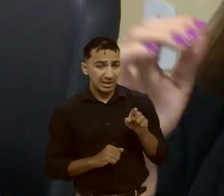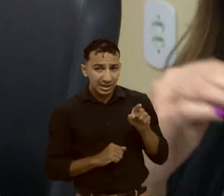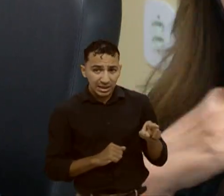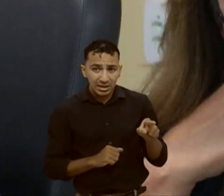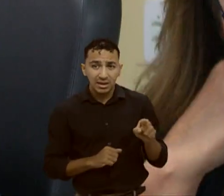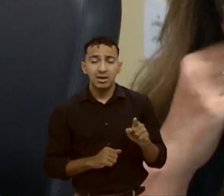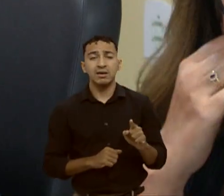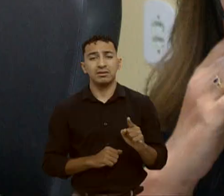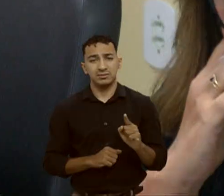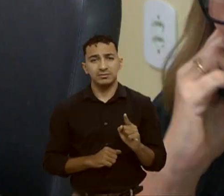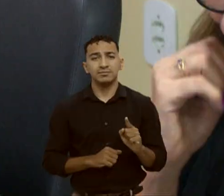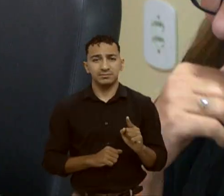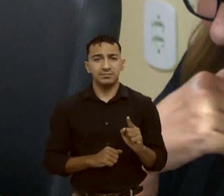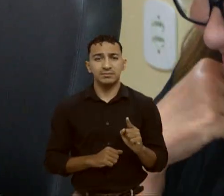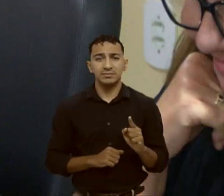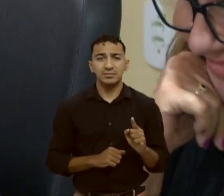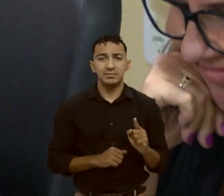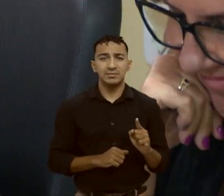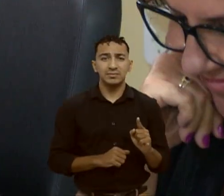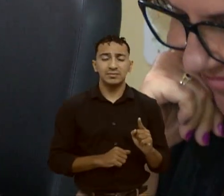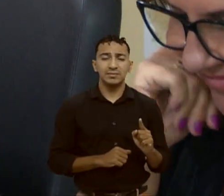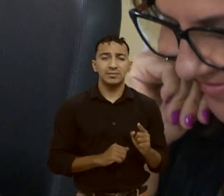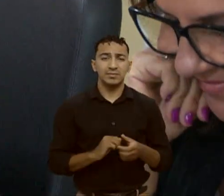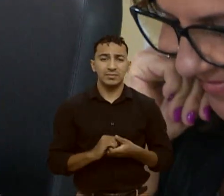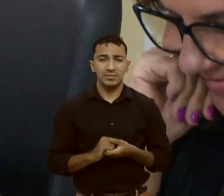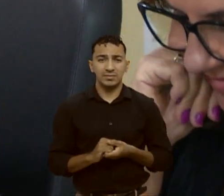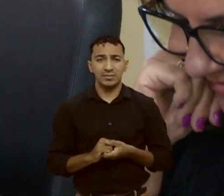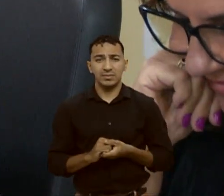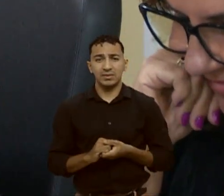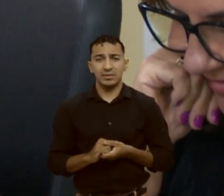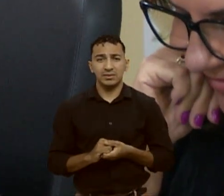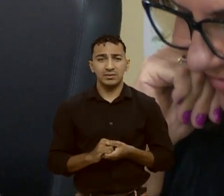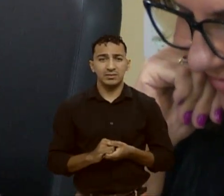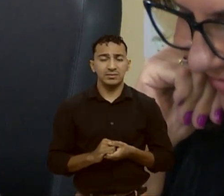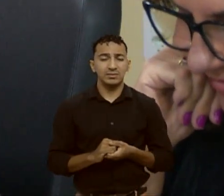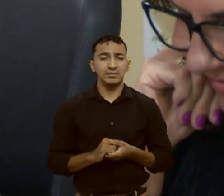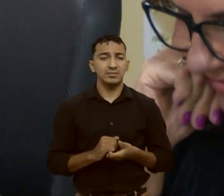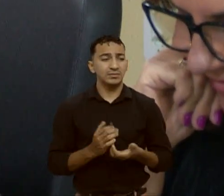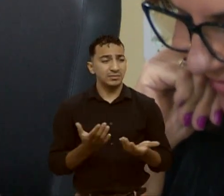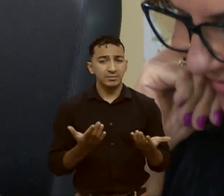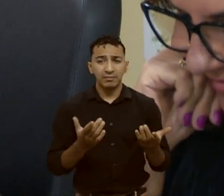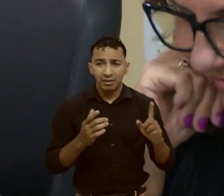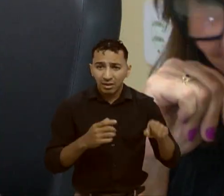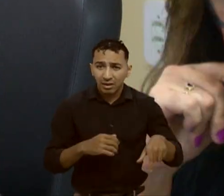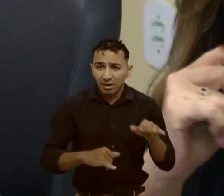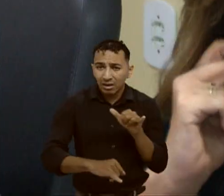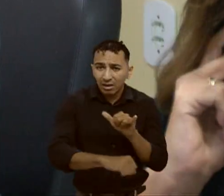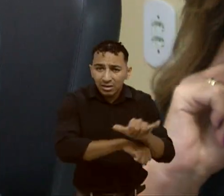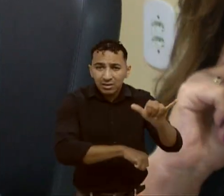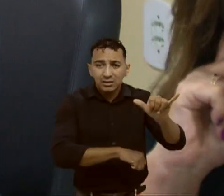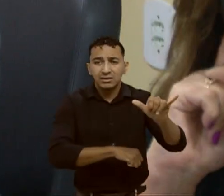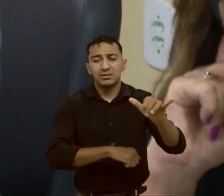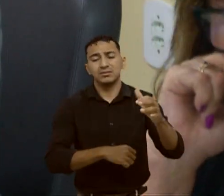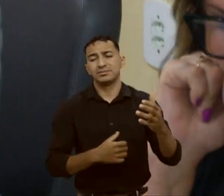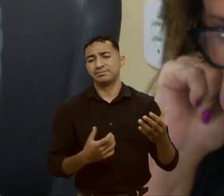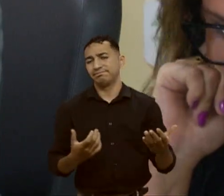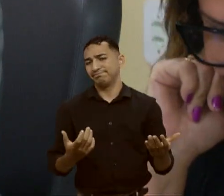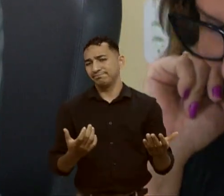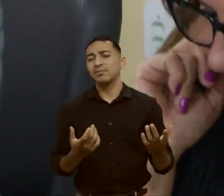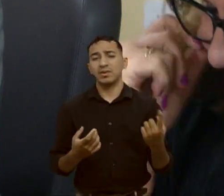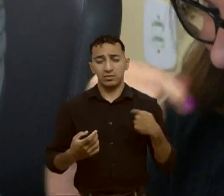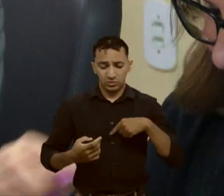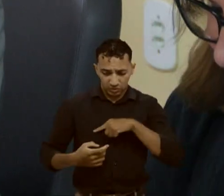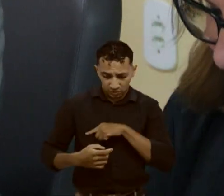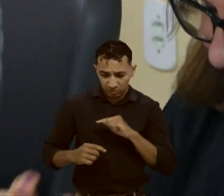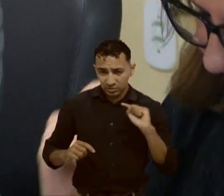vez, literalmente, sido esbulhado. Então, a gente se coloca nessa situação